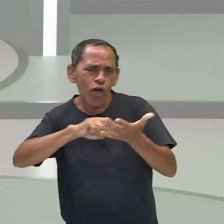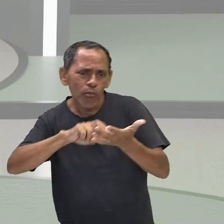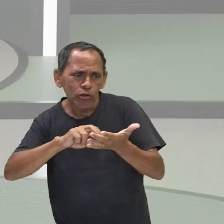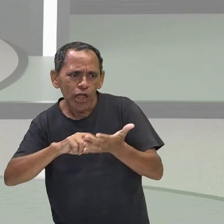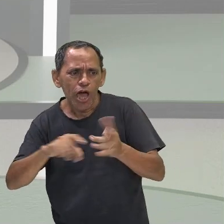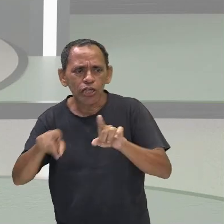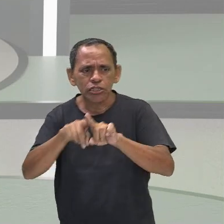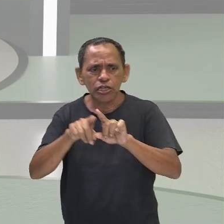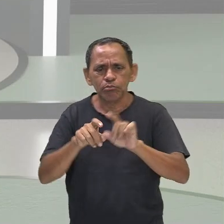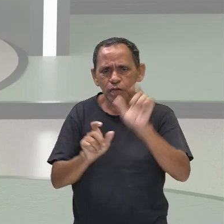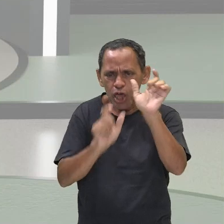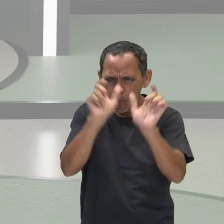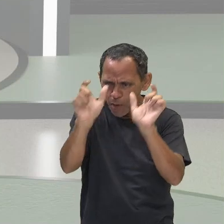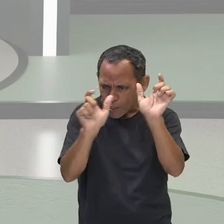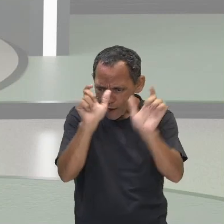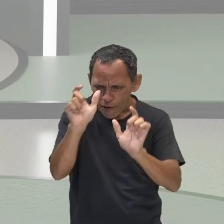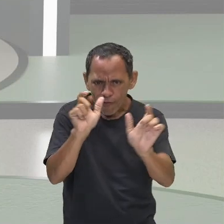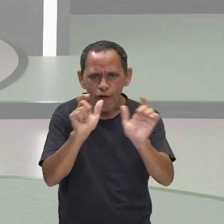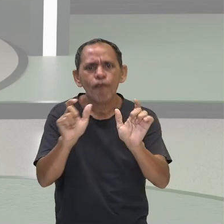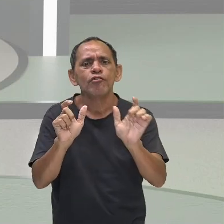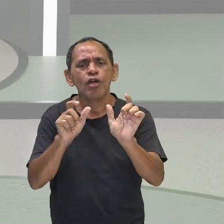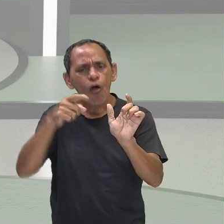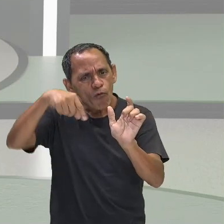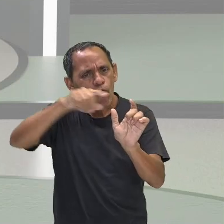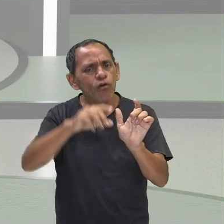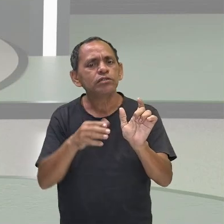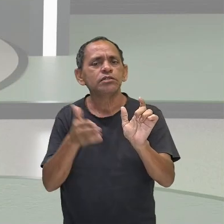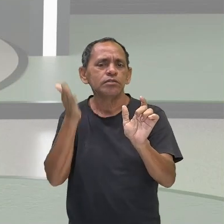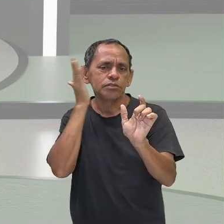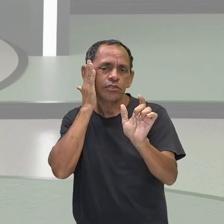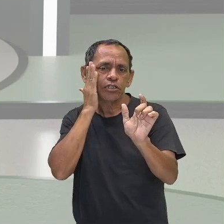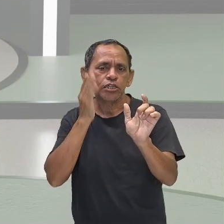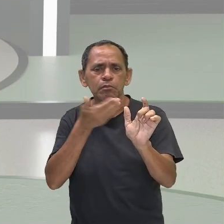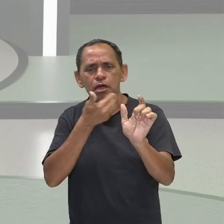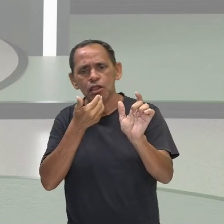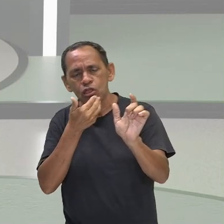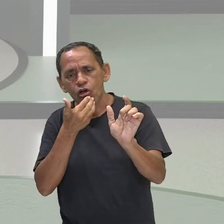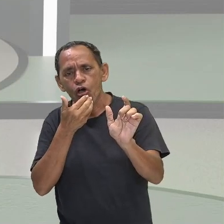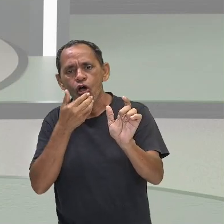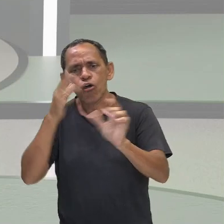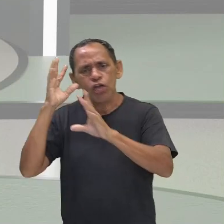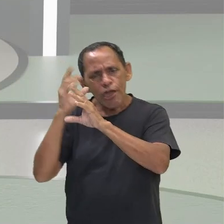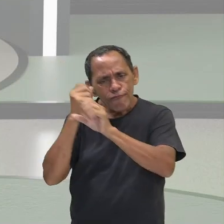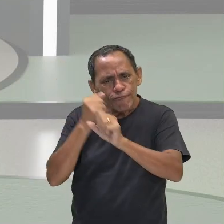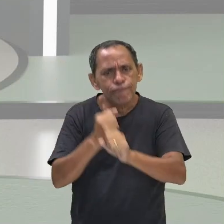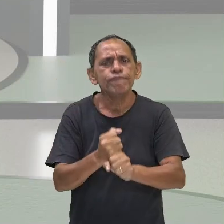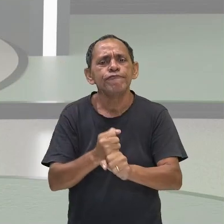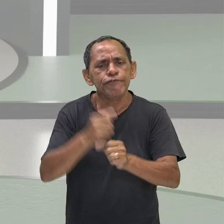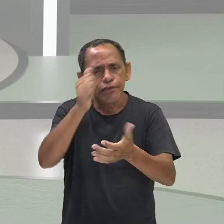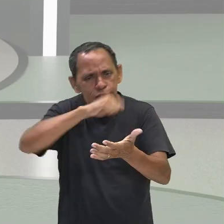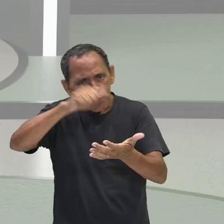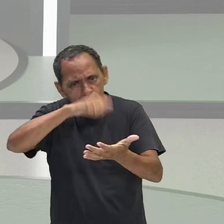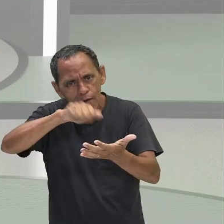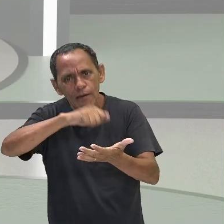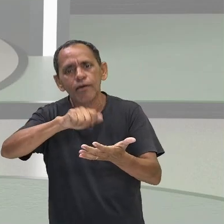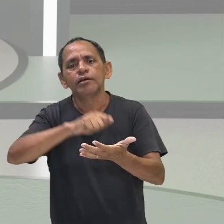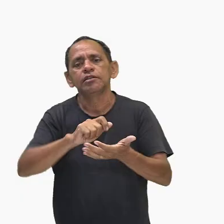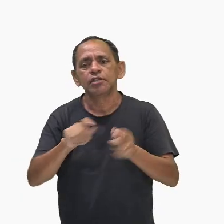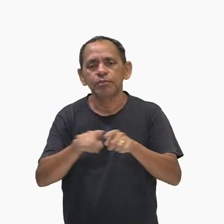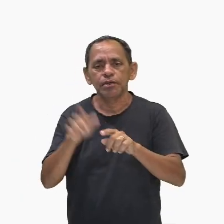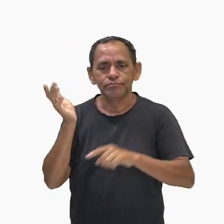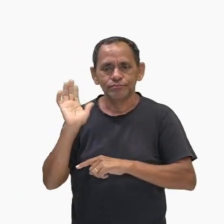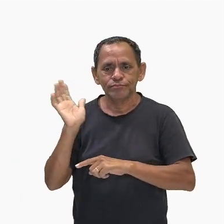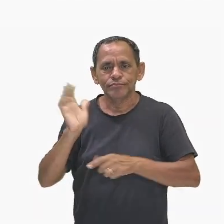vocês entenderem um pouquinho melhor, revisem as suas anotações e espero que vocês tenham gostado da nossa aula. Até a próxima!